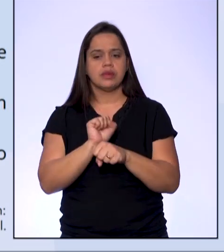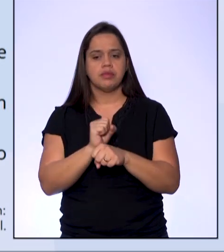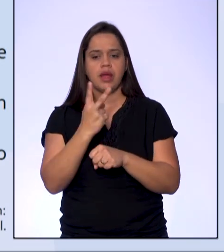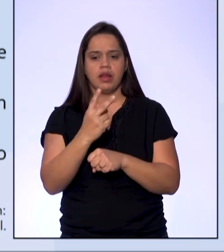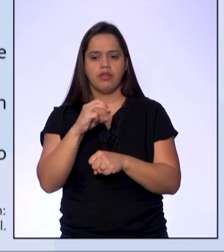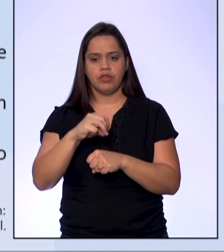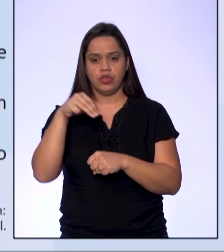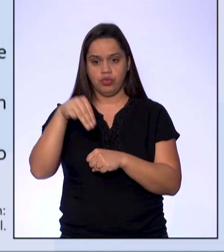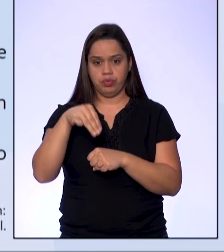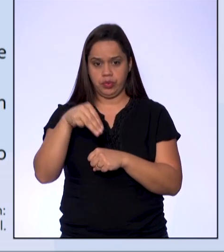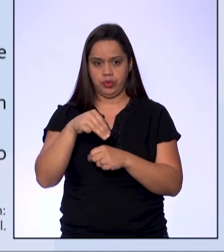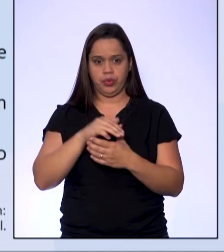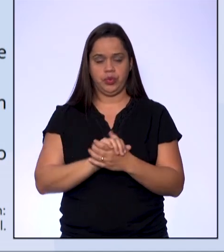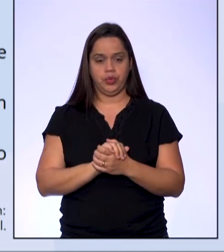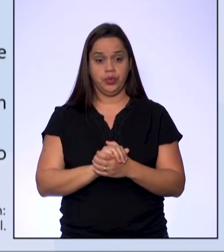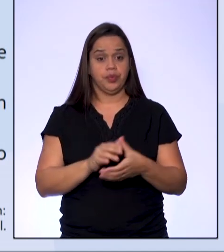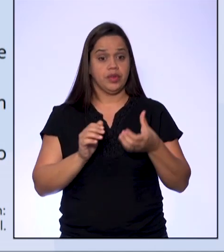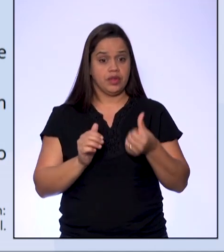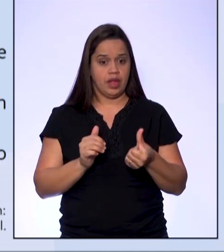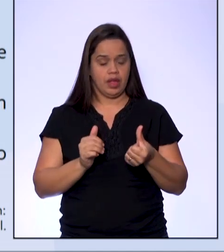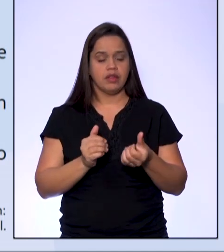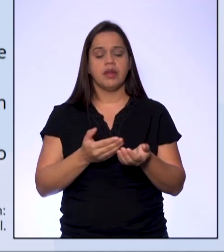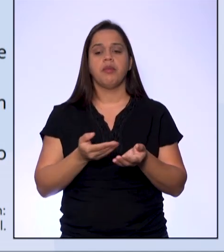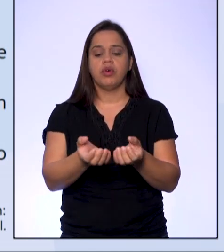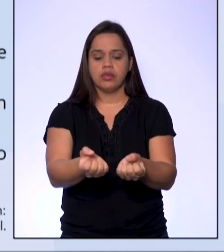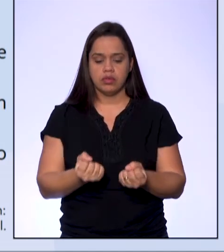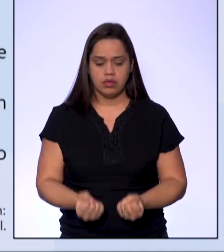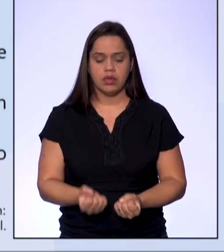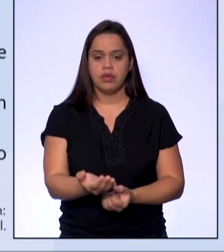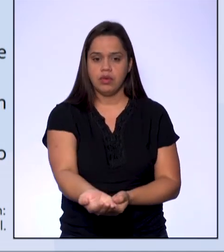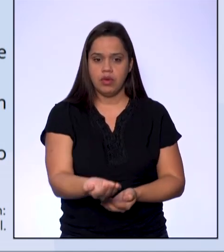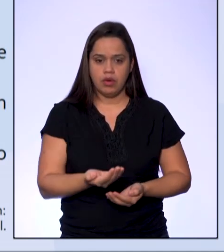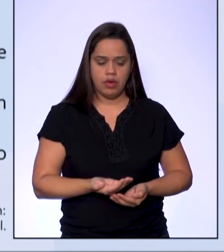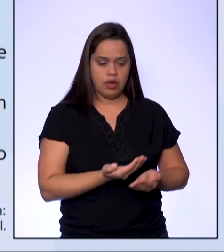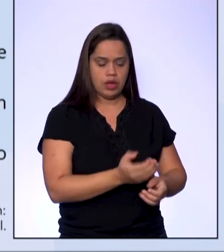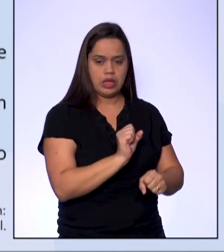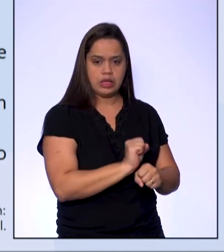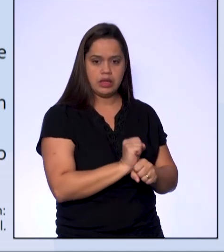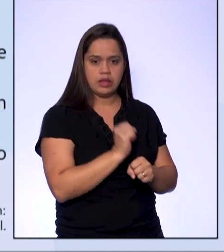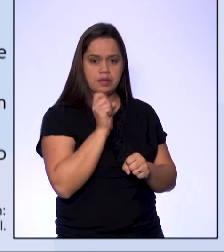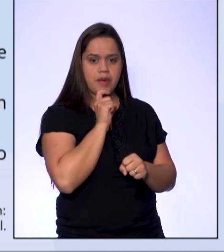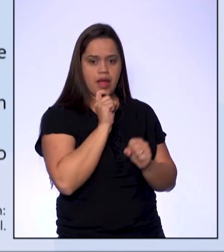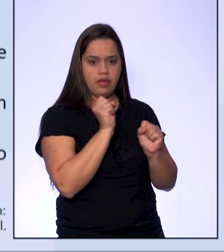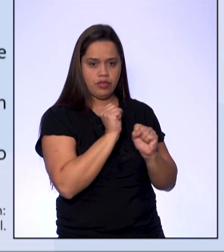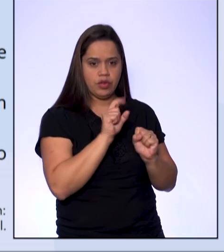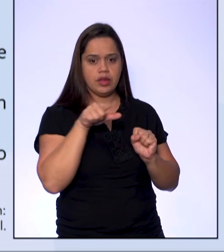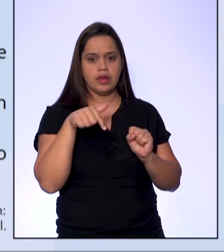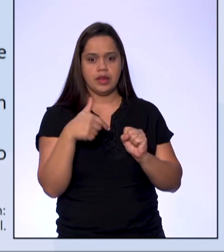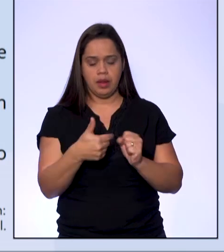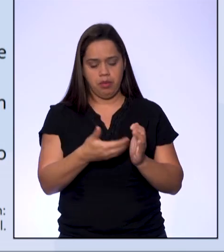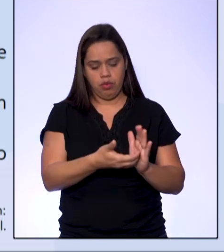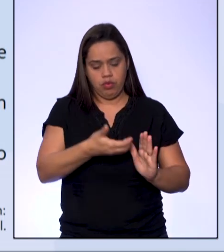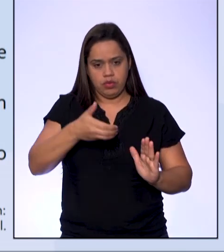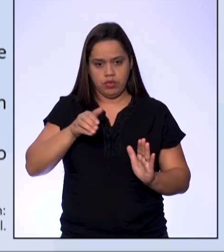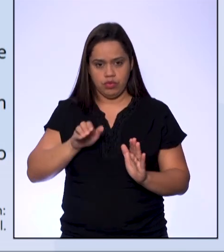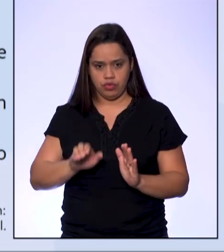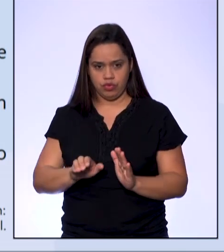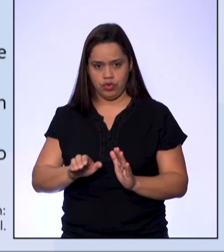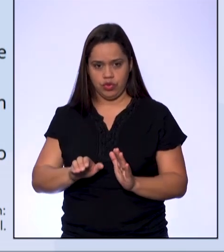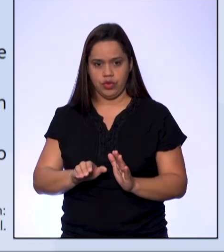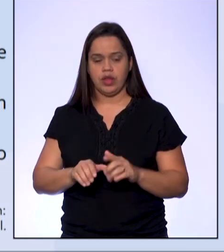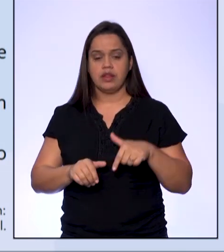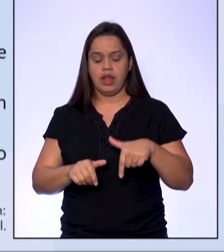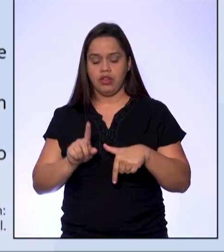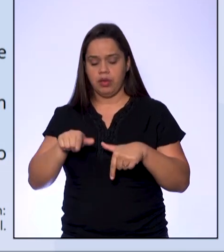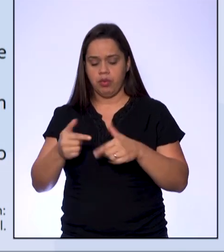minutos. 6. Retire do forno e deixe esfriar e desenforme. 7. Corte